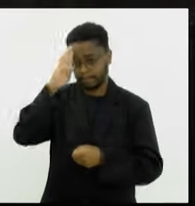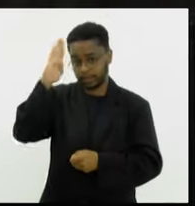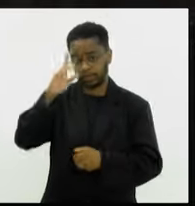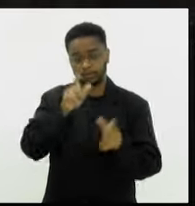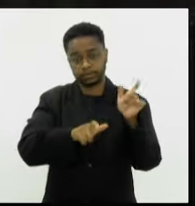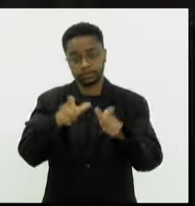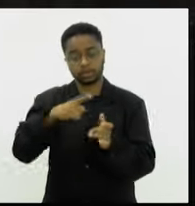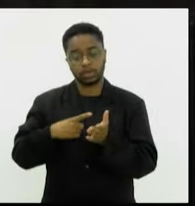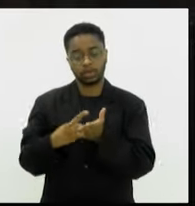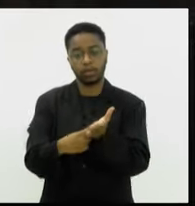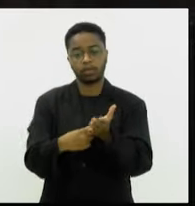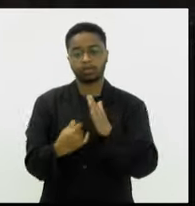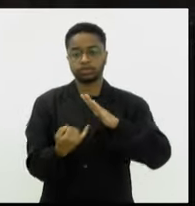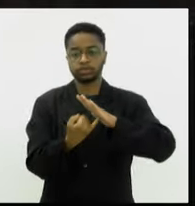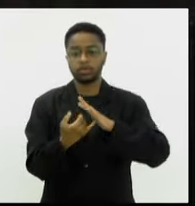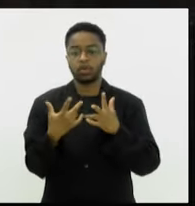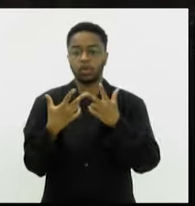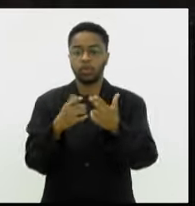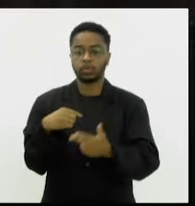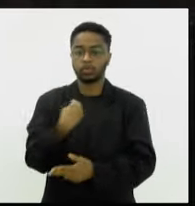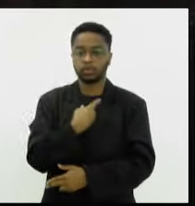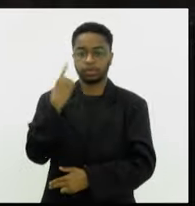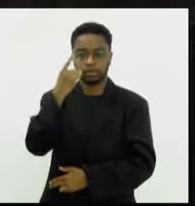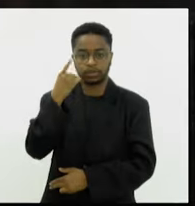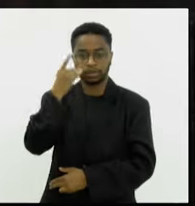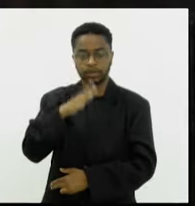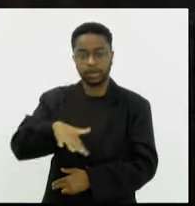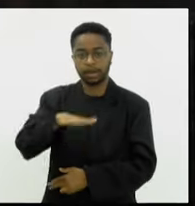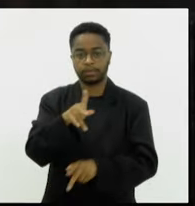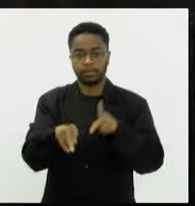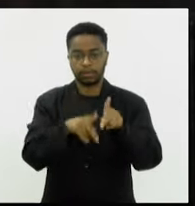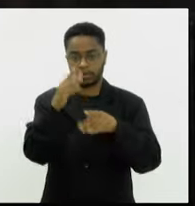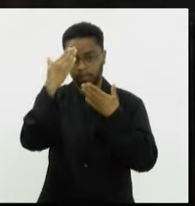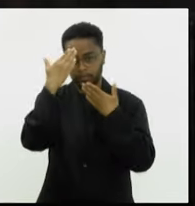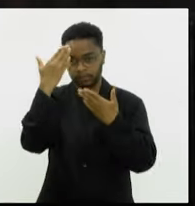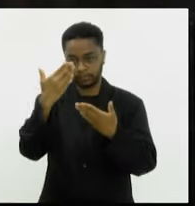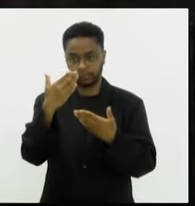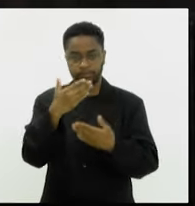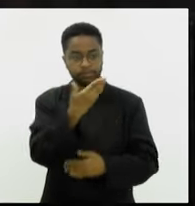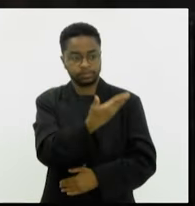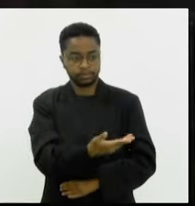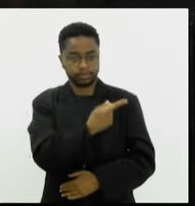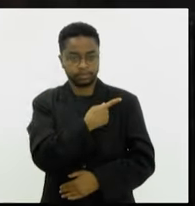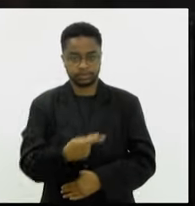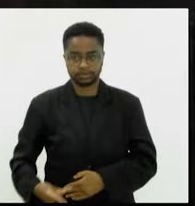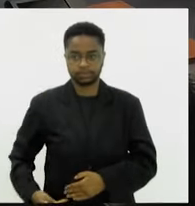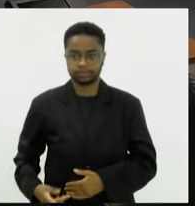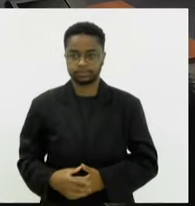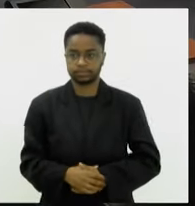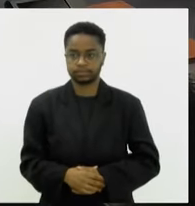compromisso institucional como nós, parlamentares do campo popular. Obrigada, excelentíssima